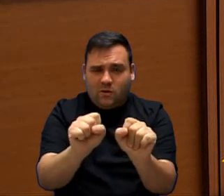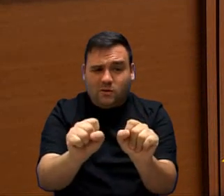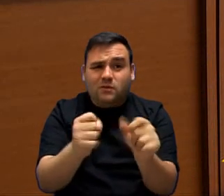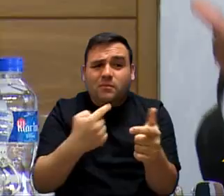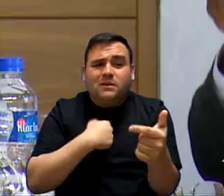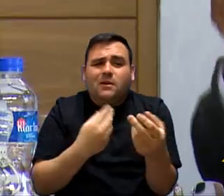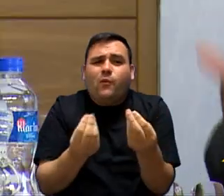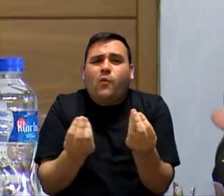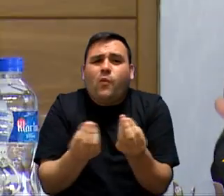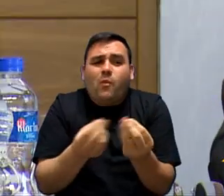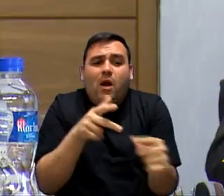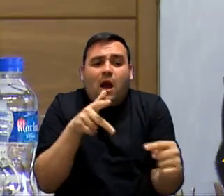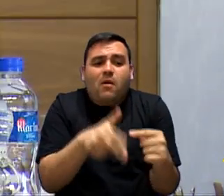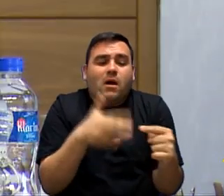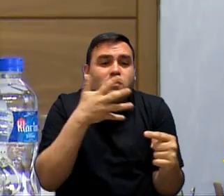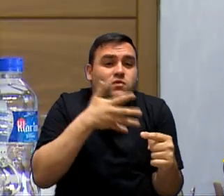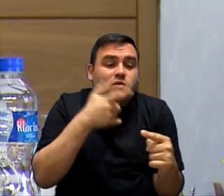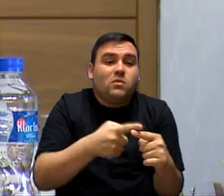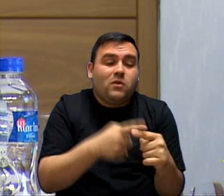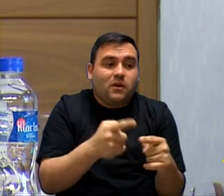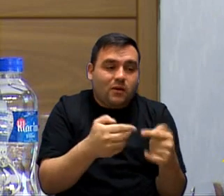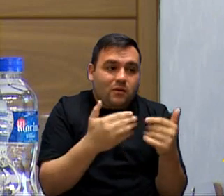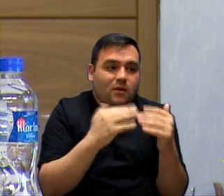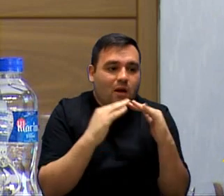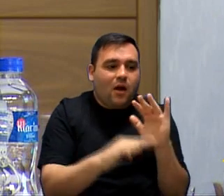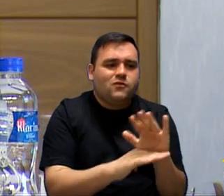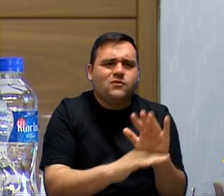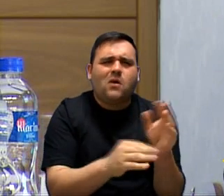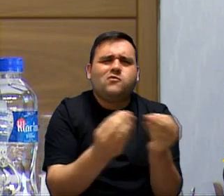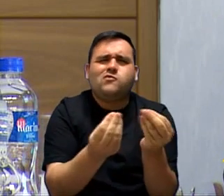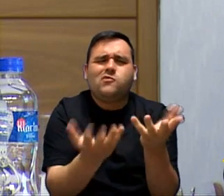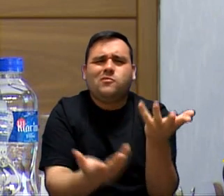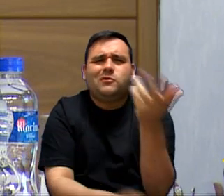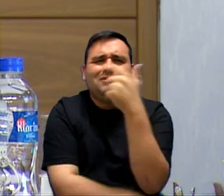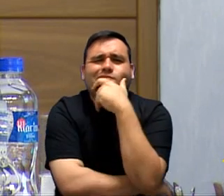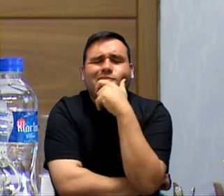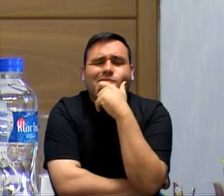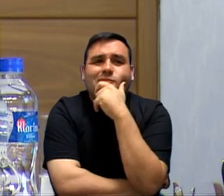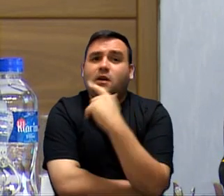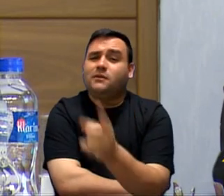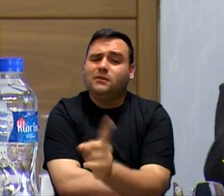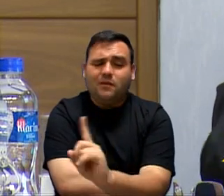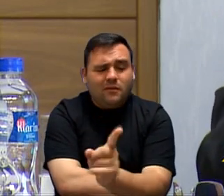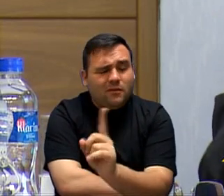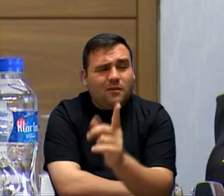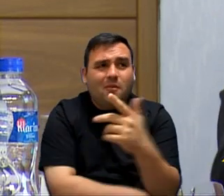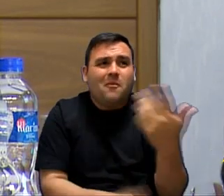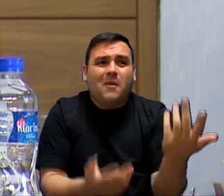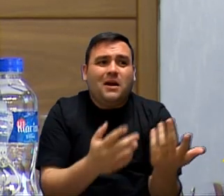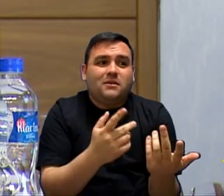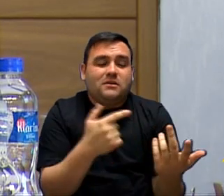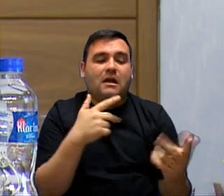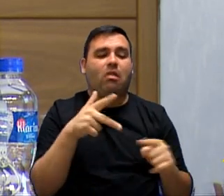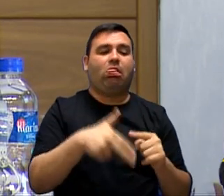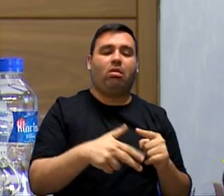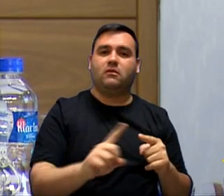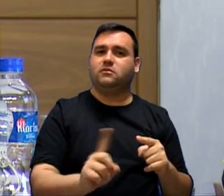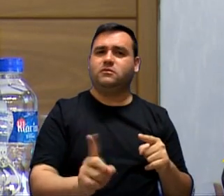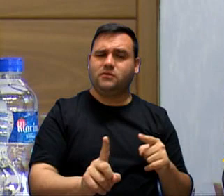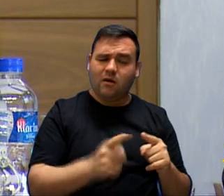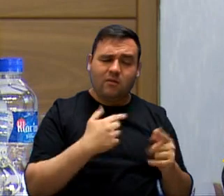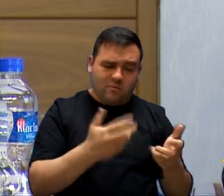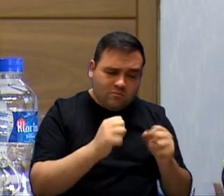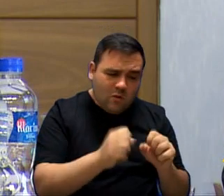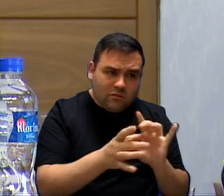como que eu posso interromper a minha fala para atender a senhora? Não, vereadora, mas isso não quer dizer que a senhora possa não falar.